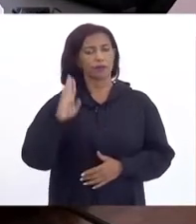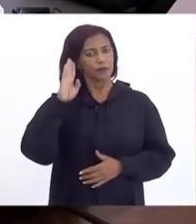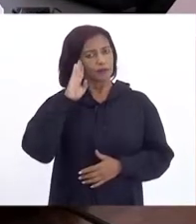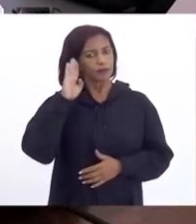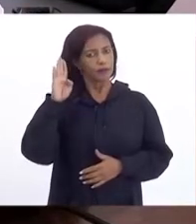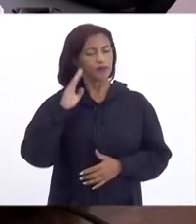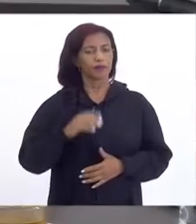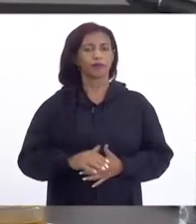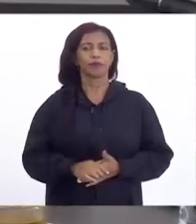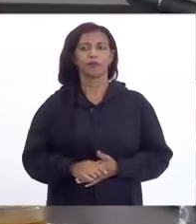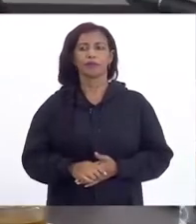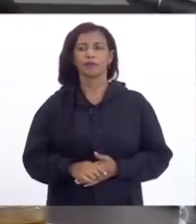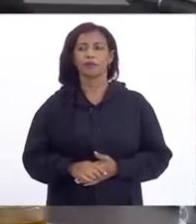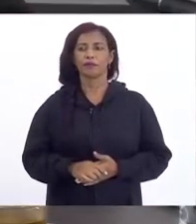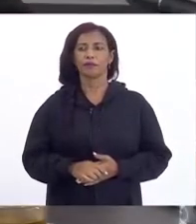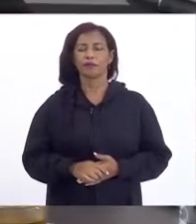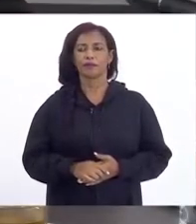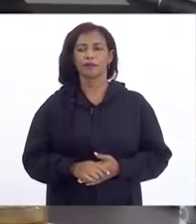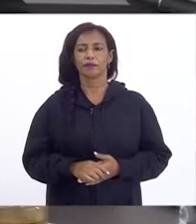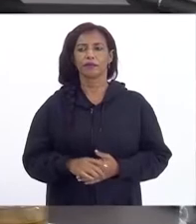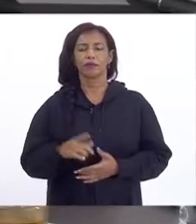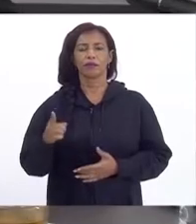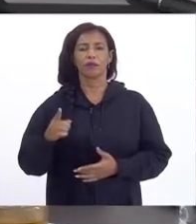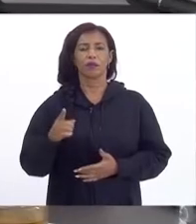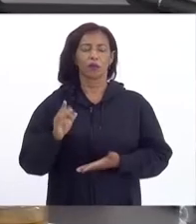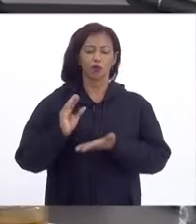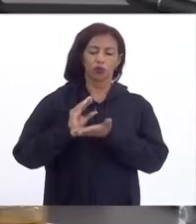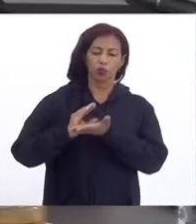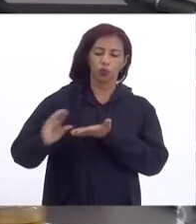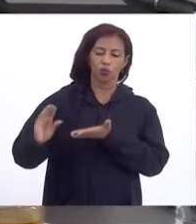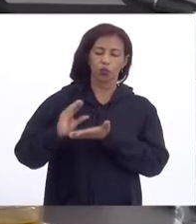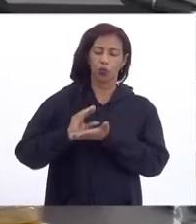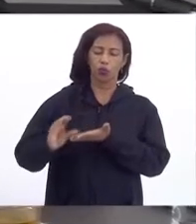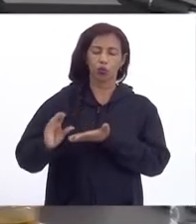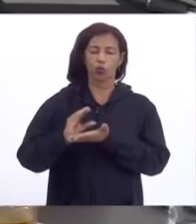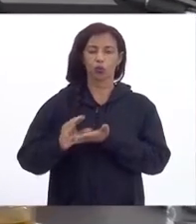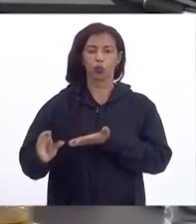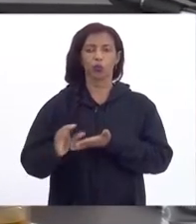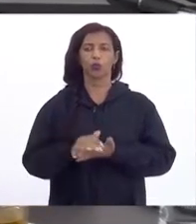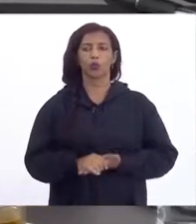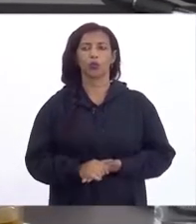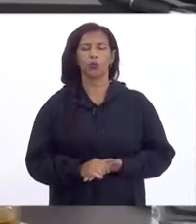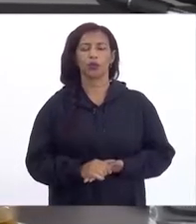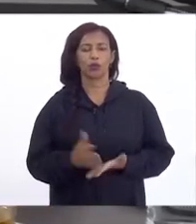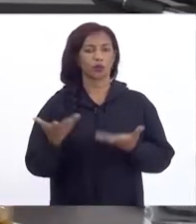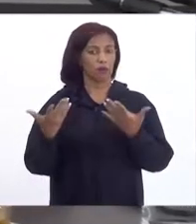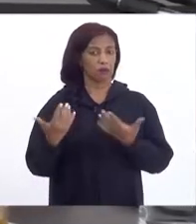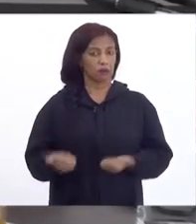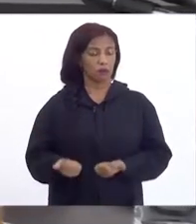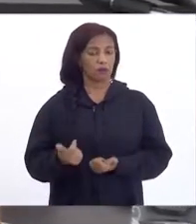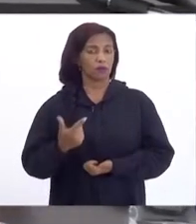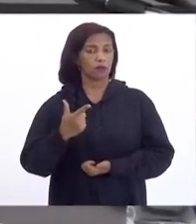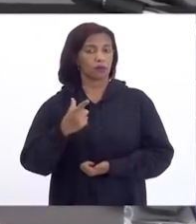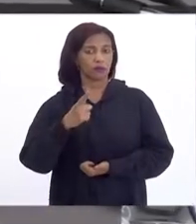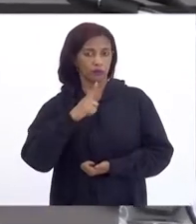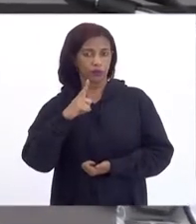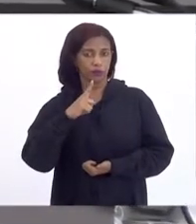principalmente pelos grandes recursos que vão estar